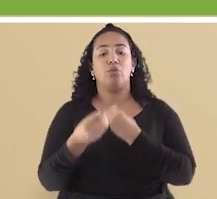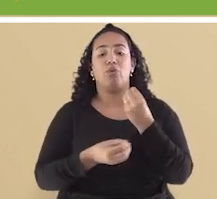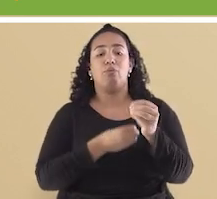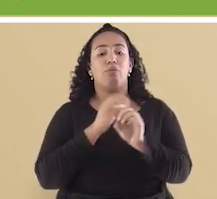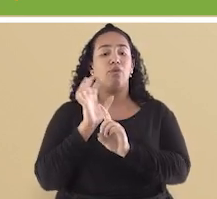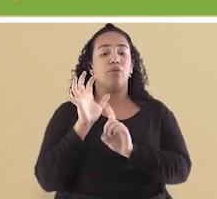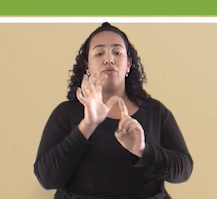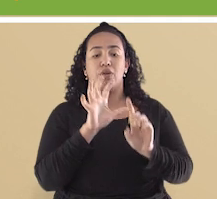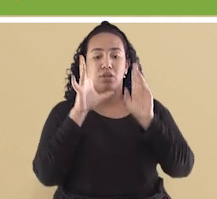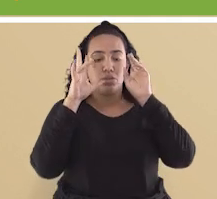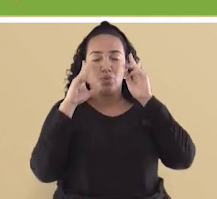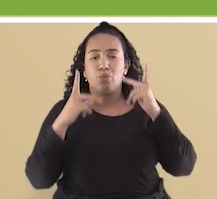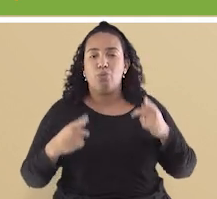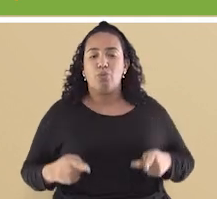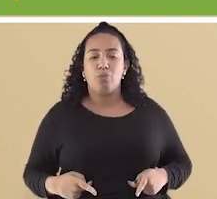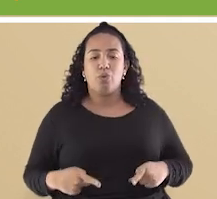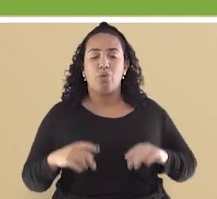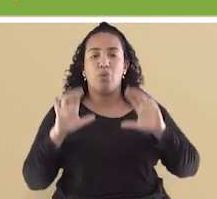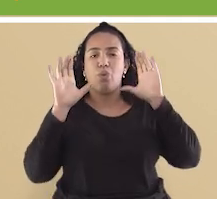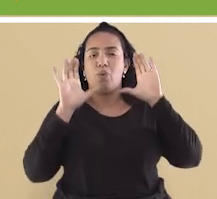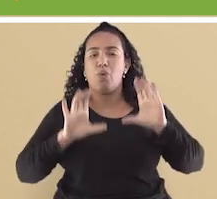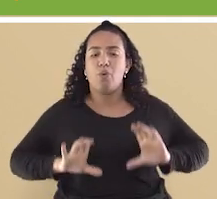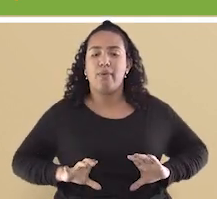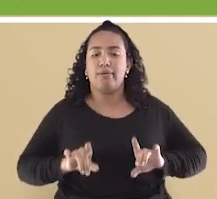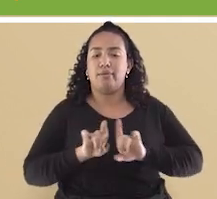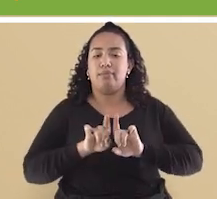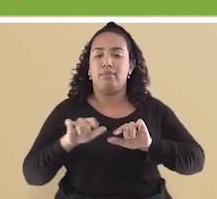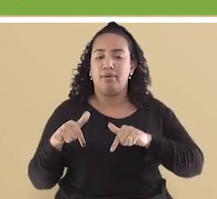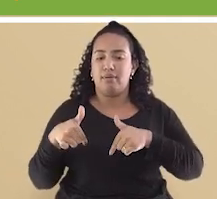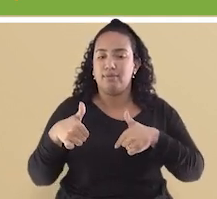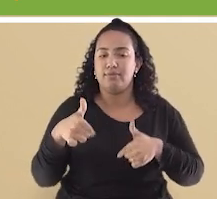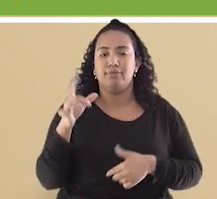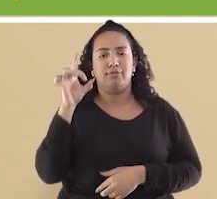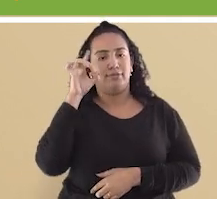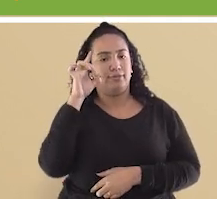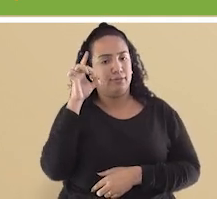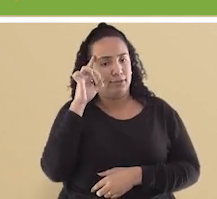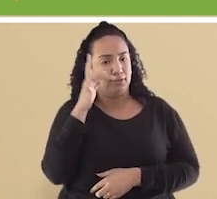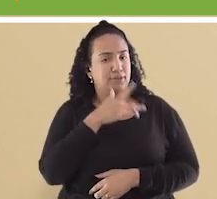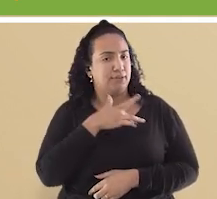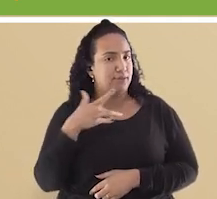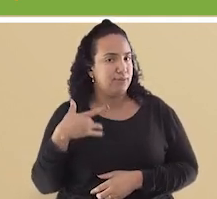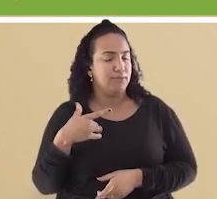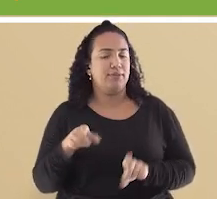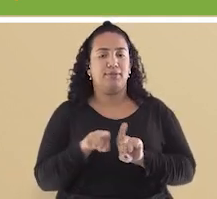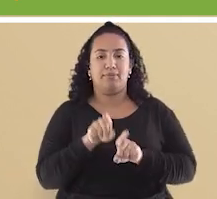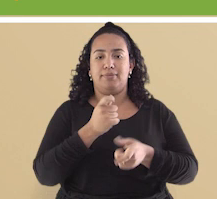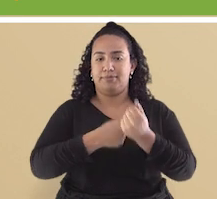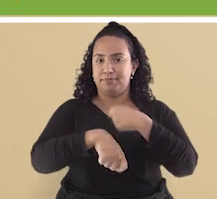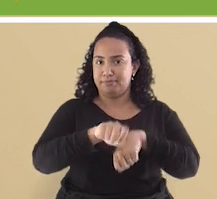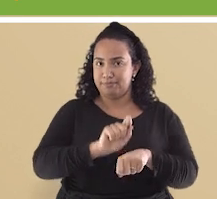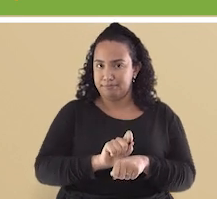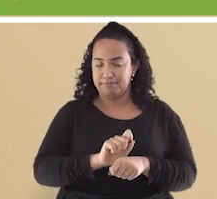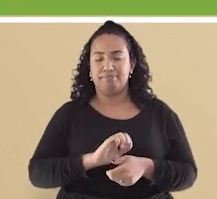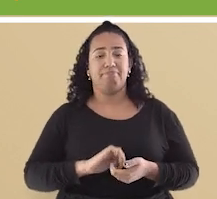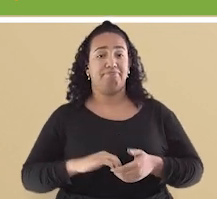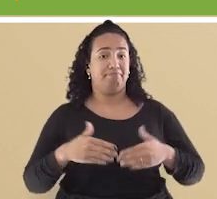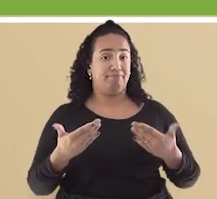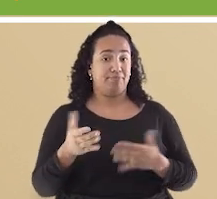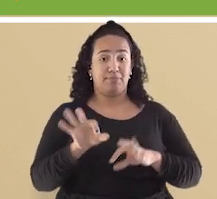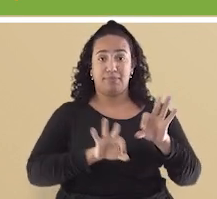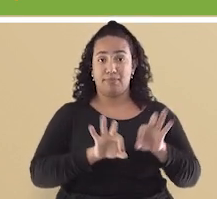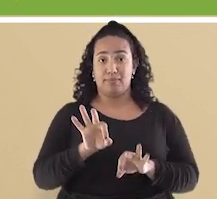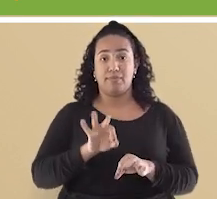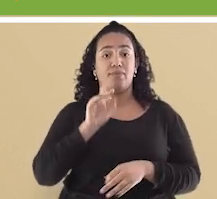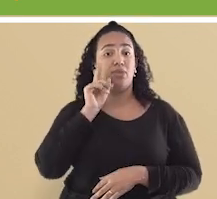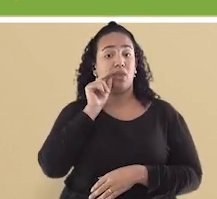comportamento humano, suas atividades do cotidiano, saúde e economia. Então, preparem lápis e caderno porque a